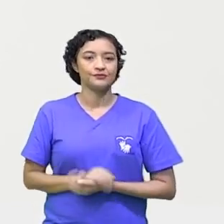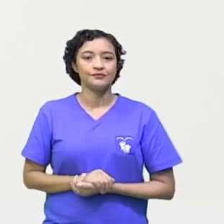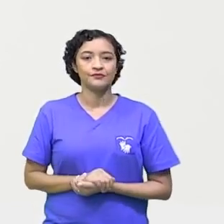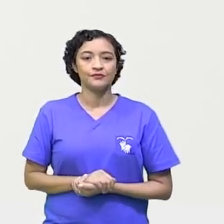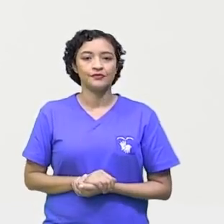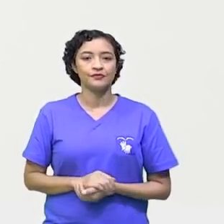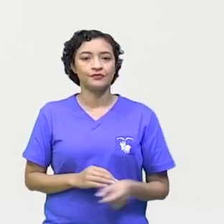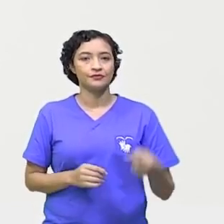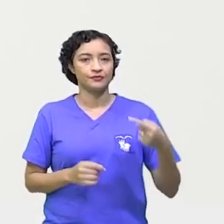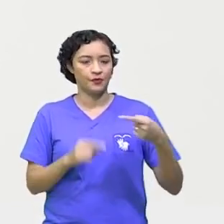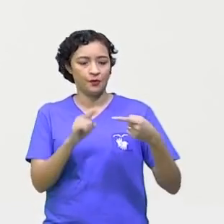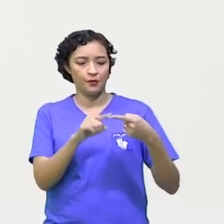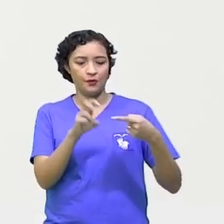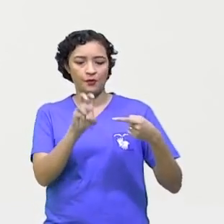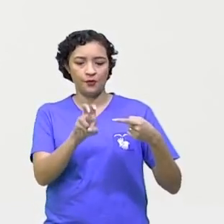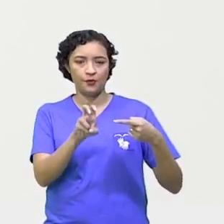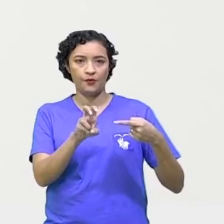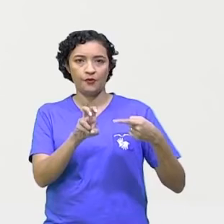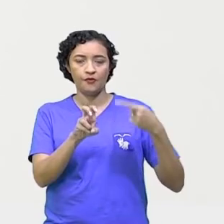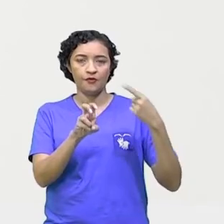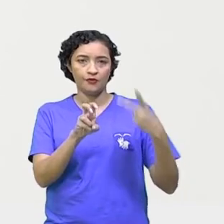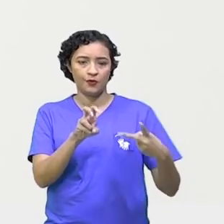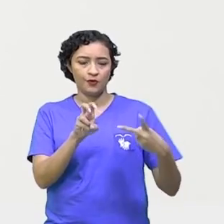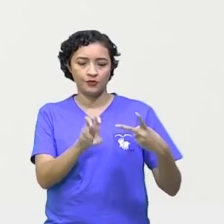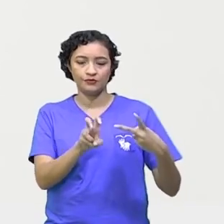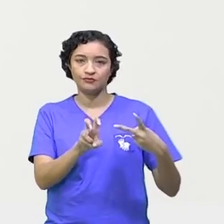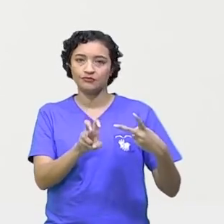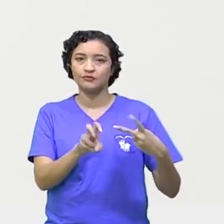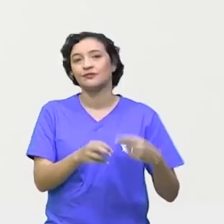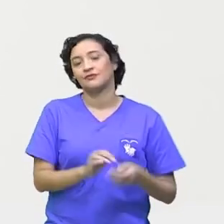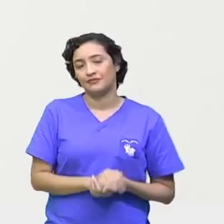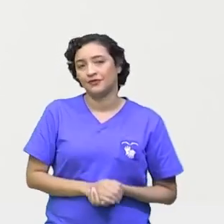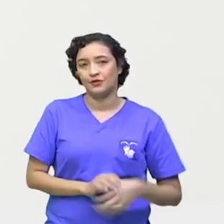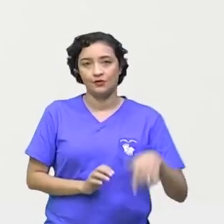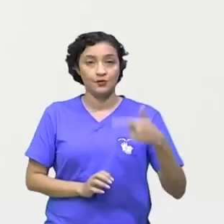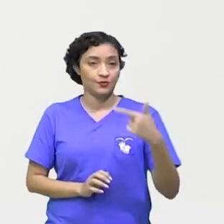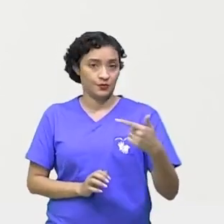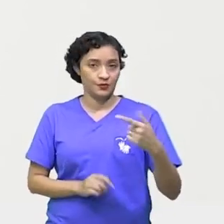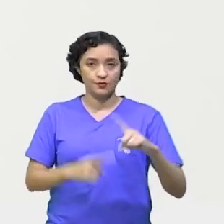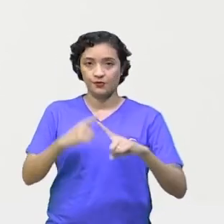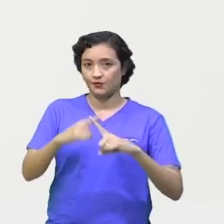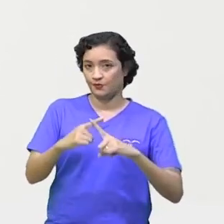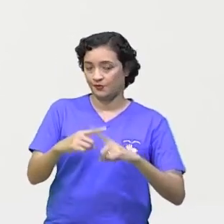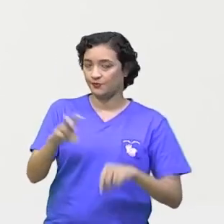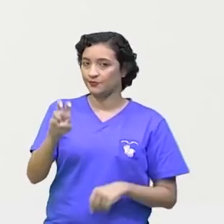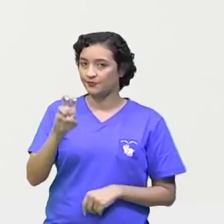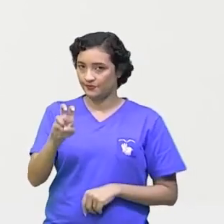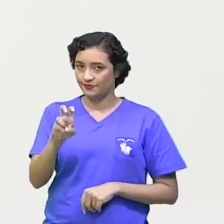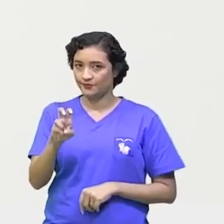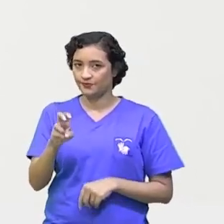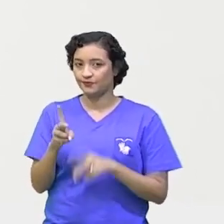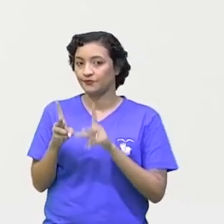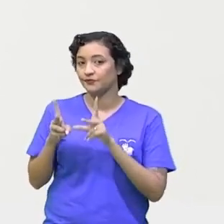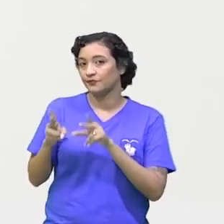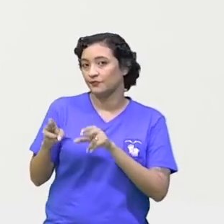vezes? 2. Então, o 5 aparece 2 vezes. Então, 5